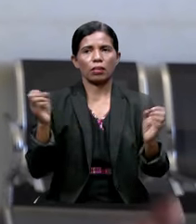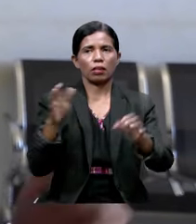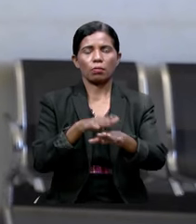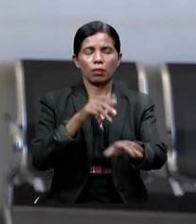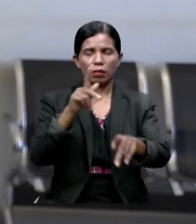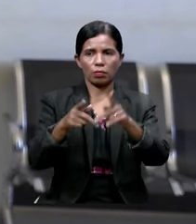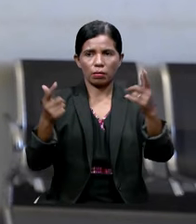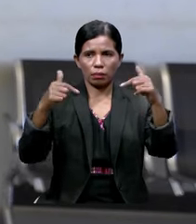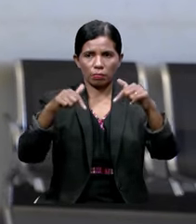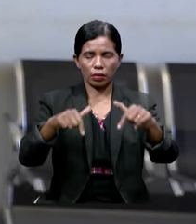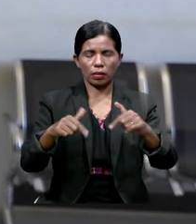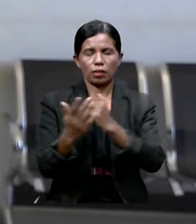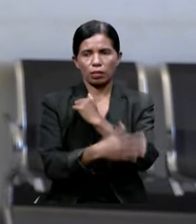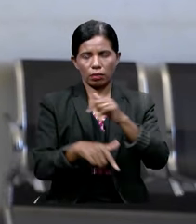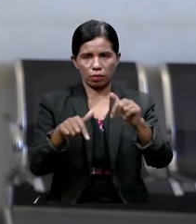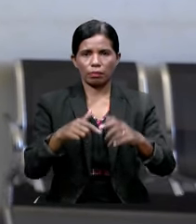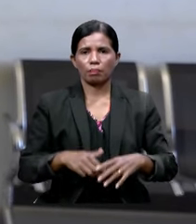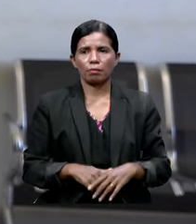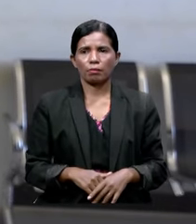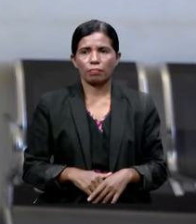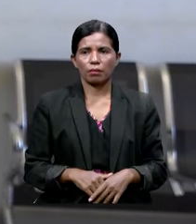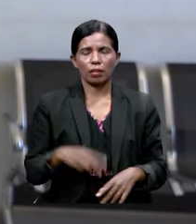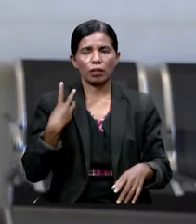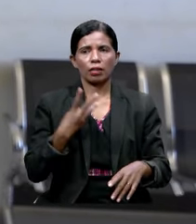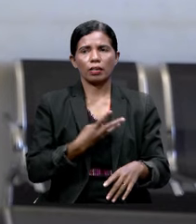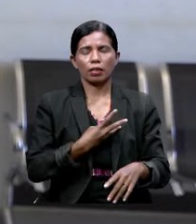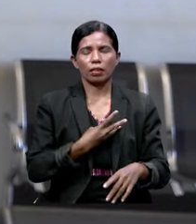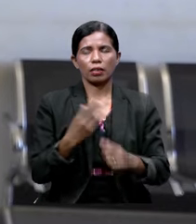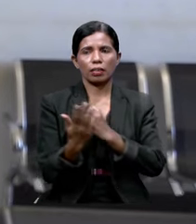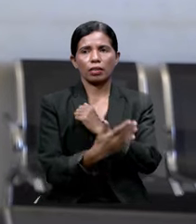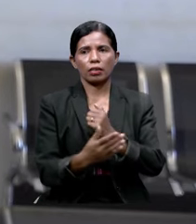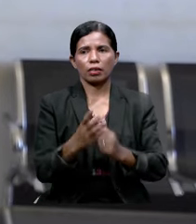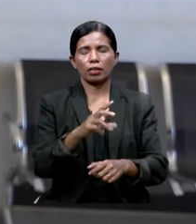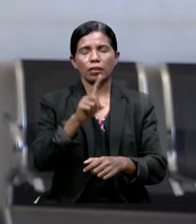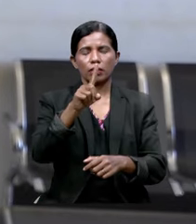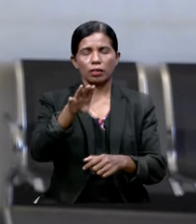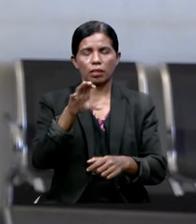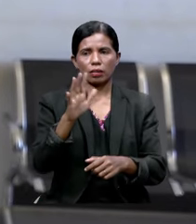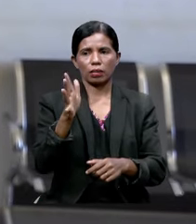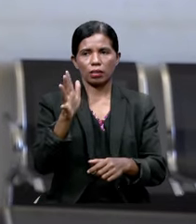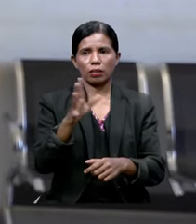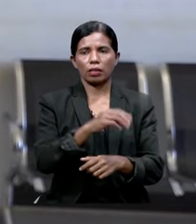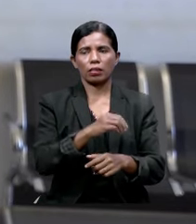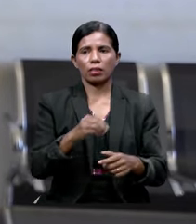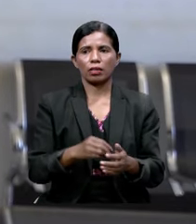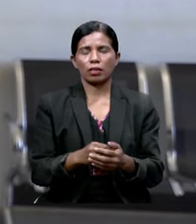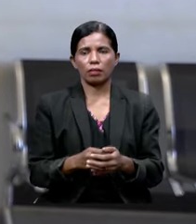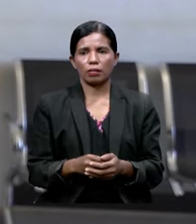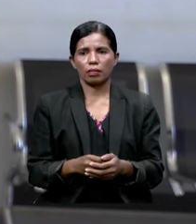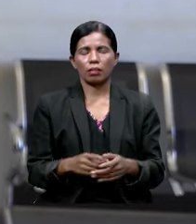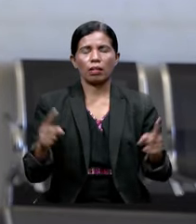ema para ato mai investe railara ne então o salário mínimo é 150, 160. O afabaga